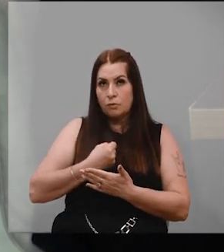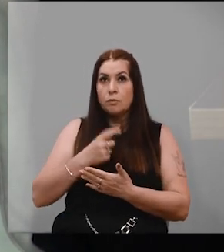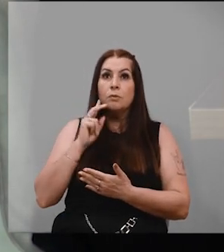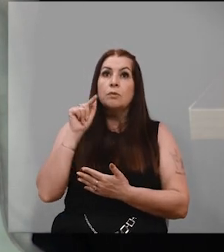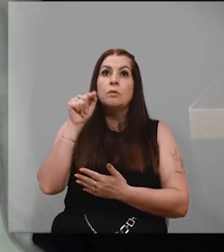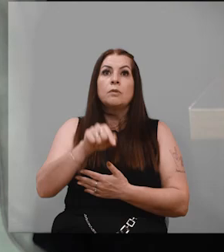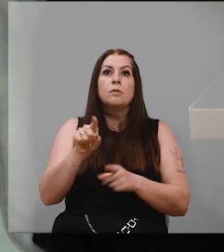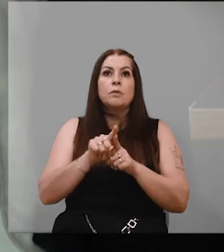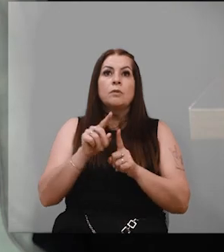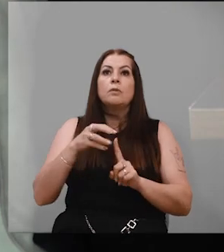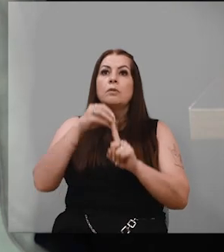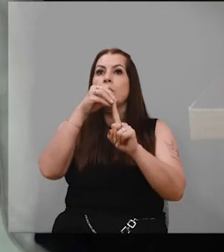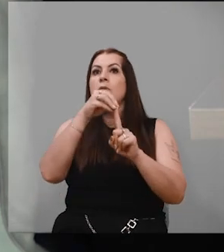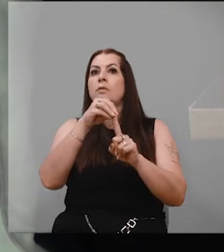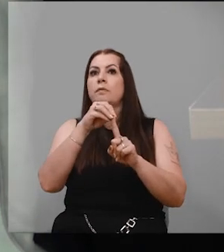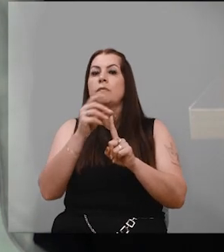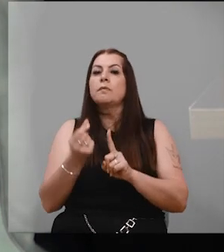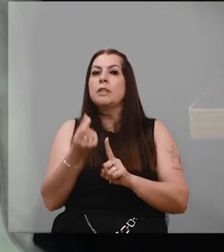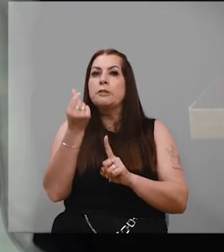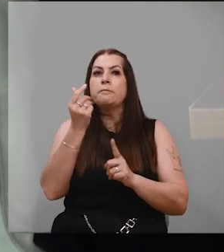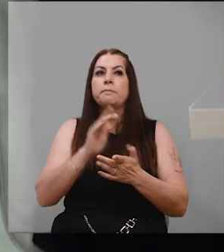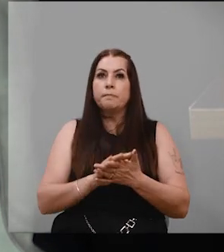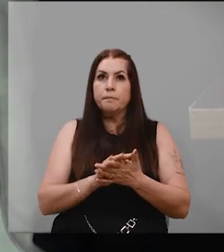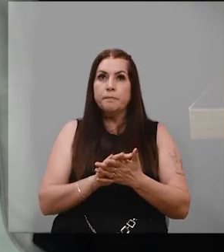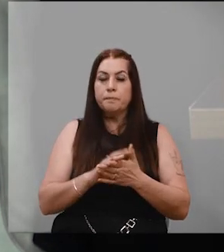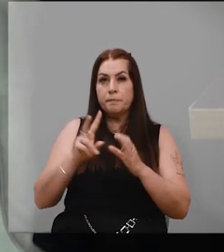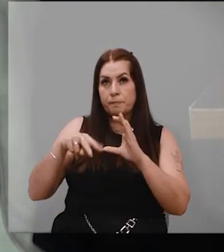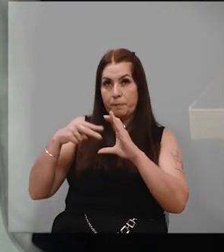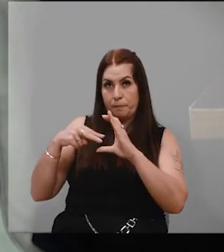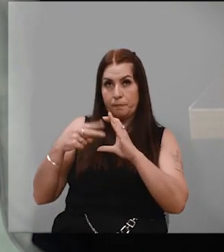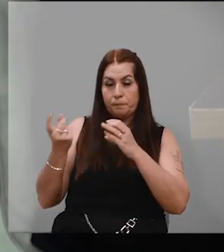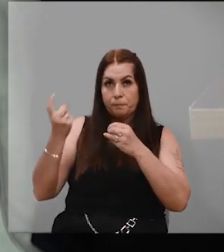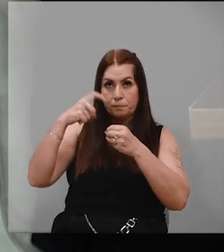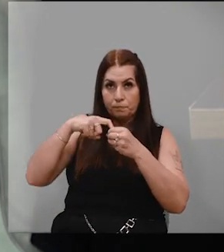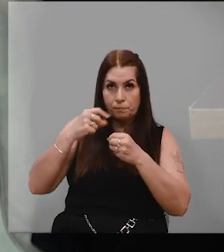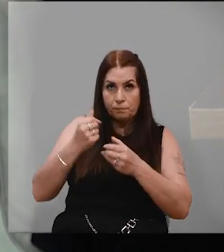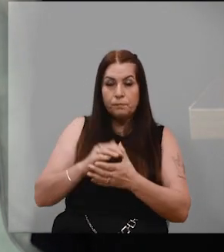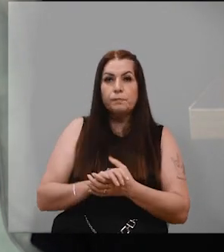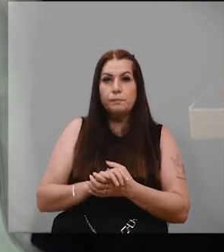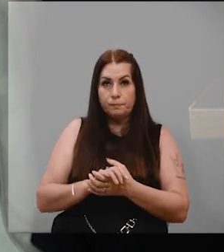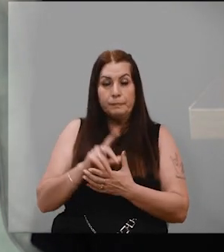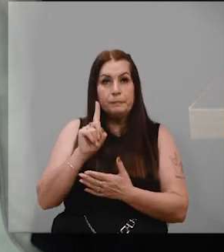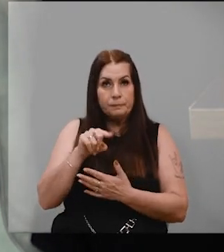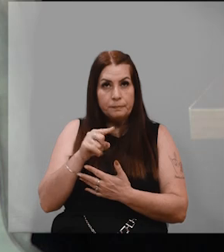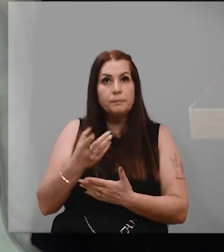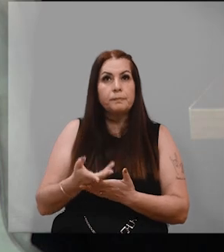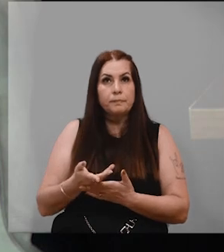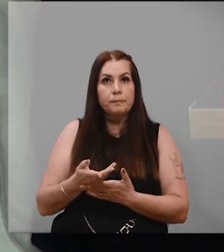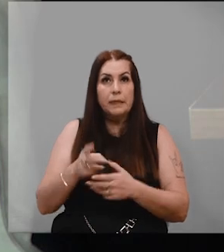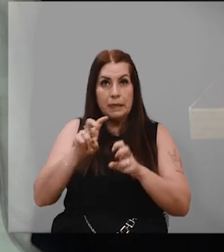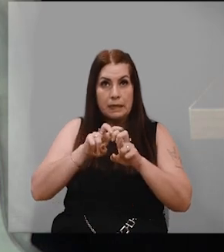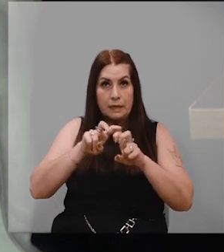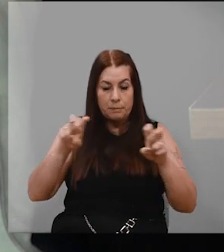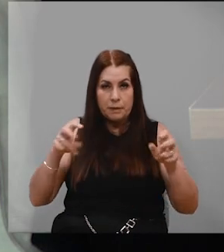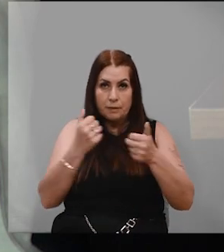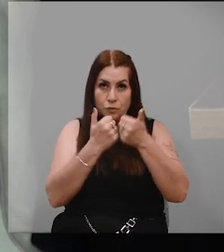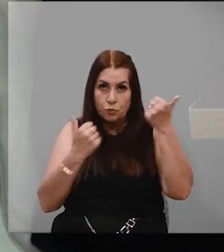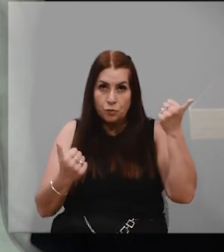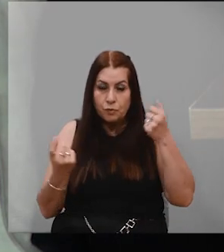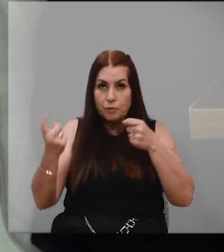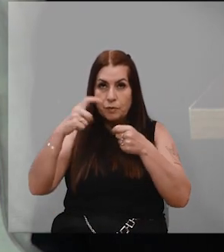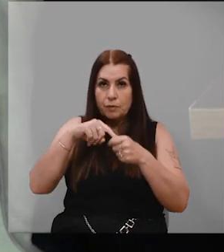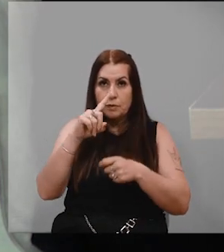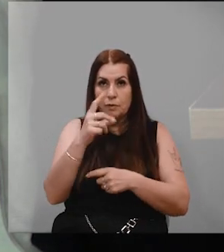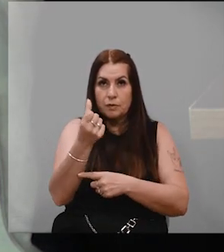que vieram, o número principal, que é o valor que a Câmara de Vereadores devolveu, né? Isso mesmo. A mesa diretora,